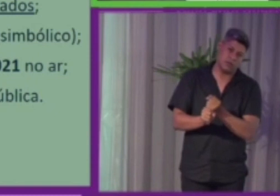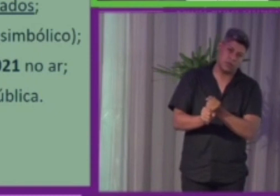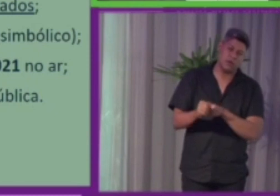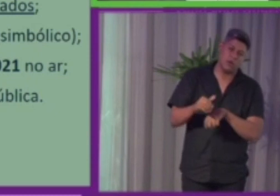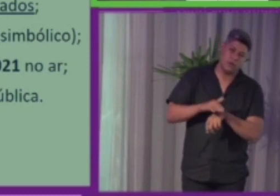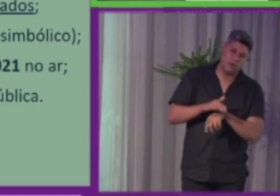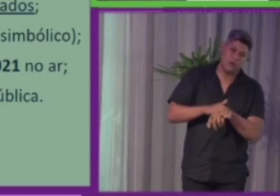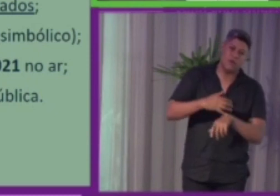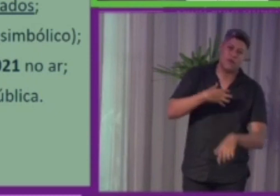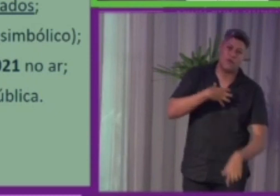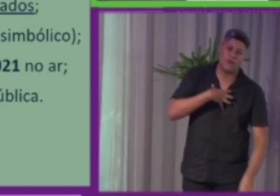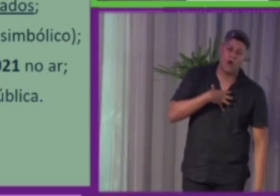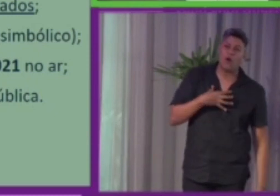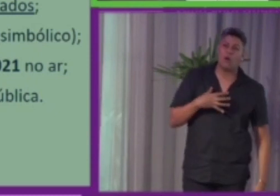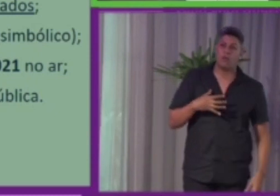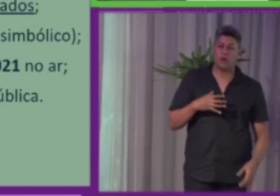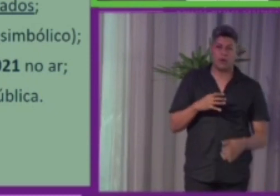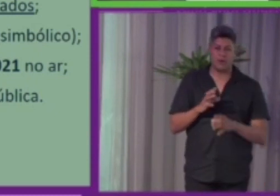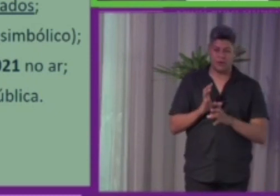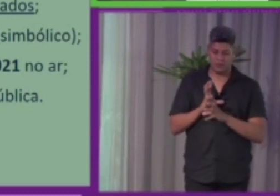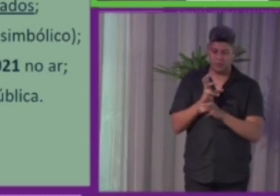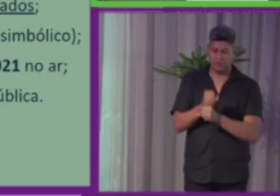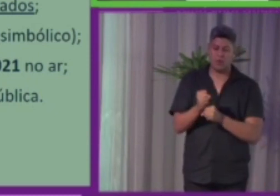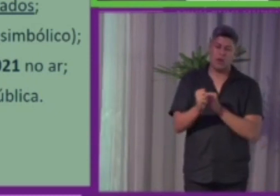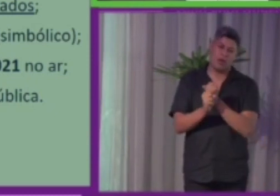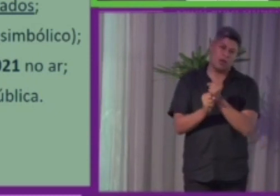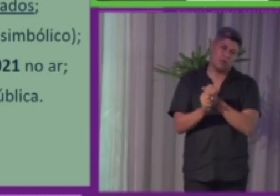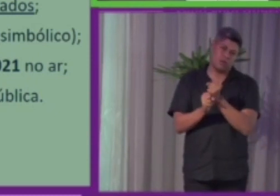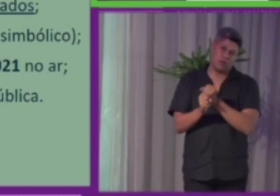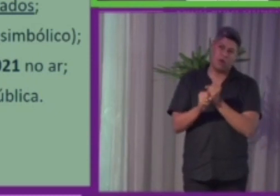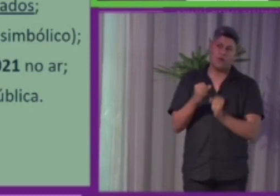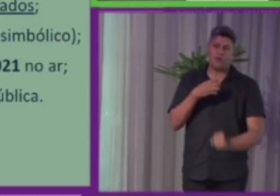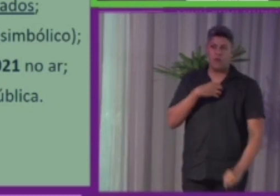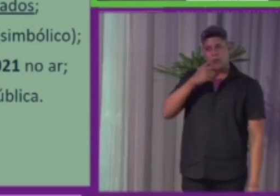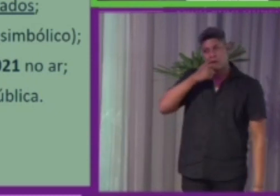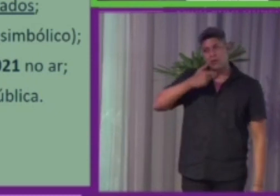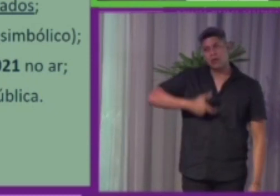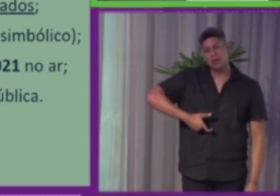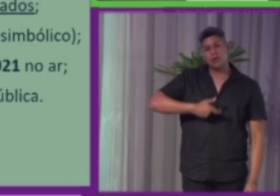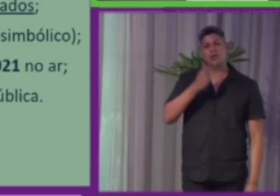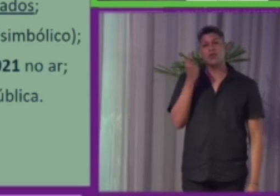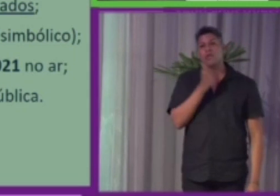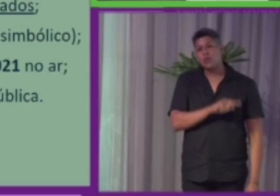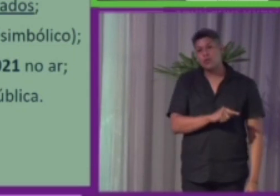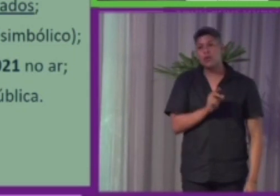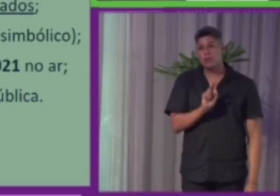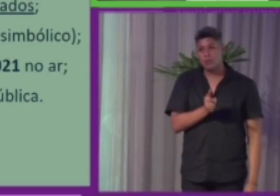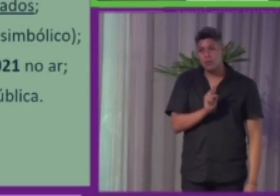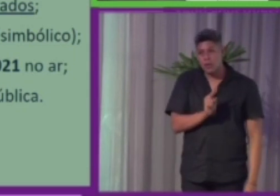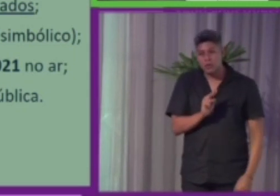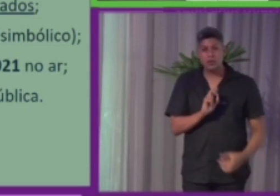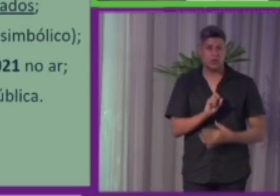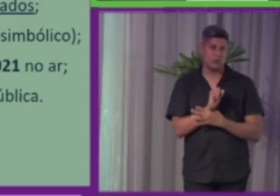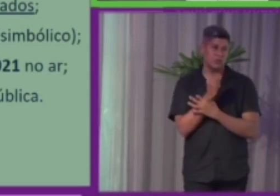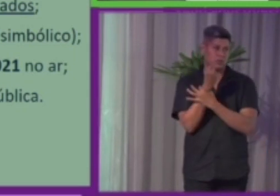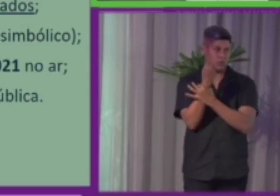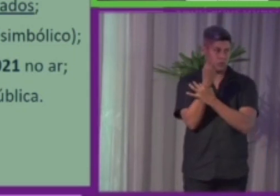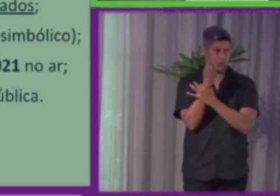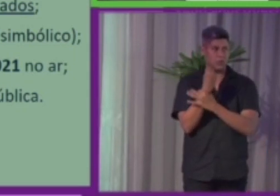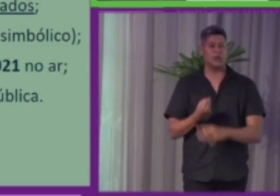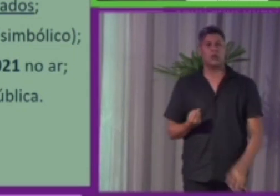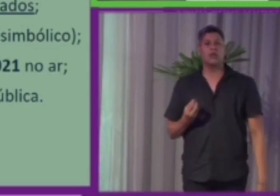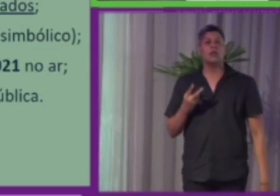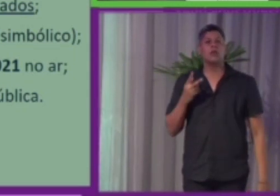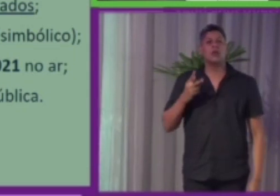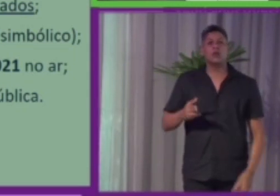feita no formato de pacotes anuais, que foi uma forma interessante de a gente conseguir manter essa consistência, como se